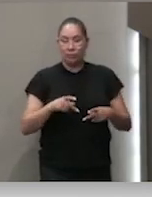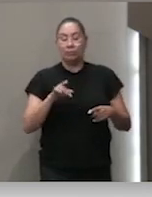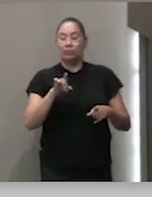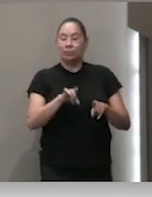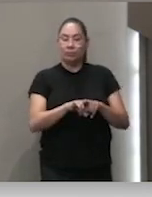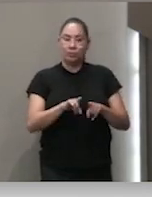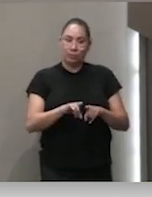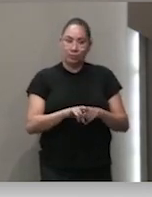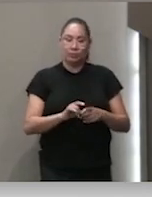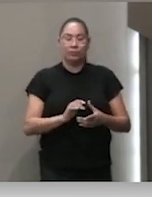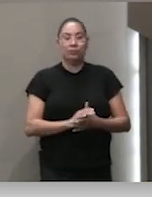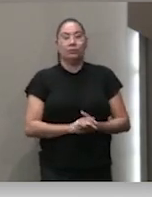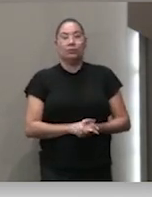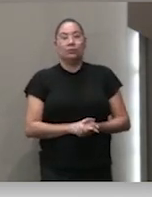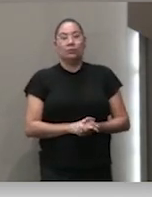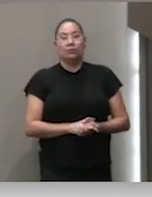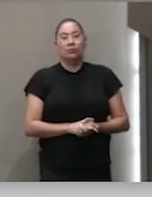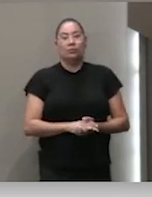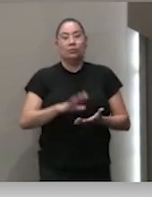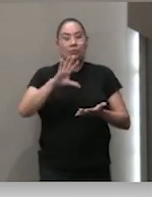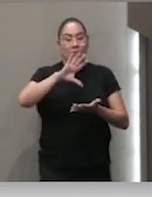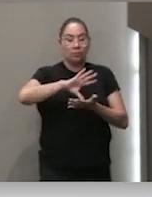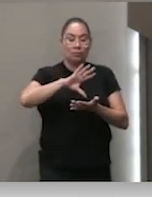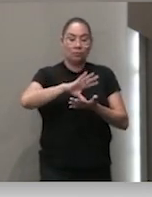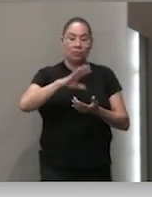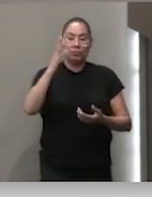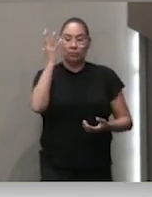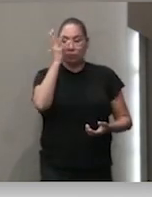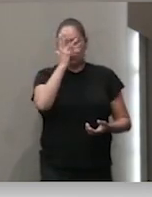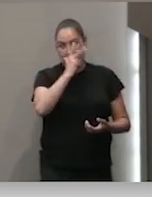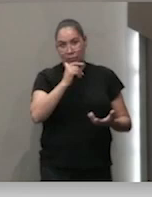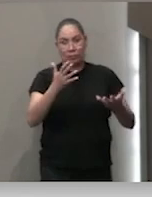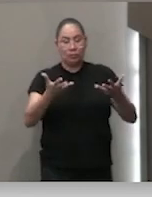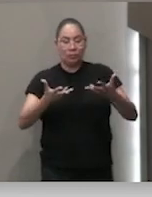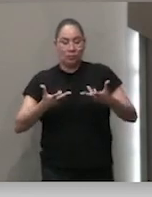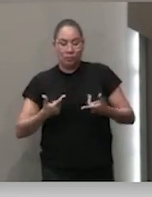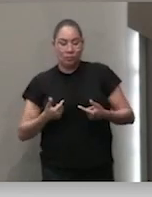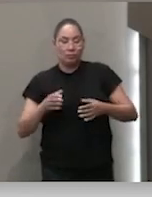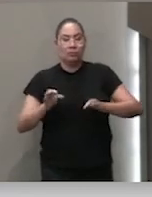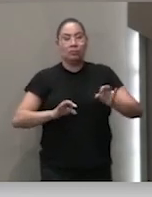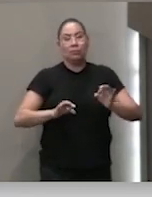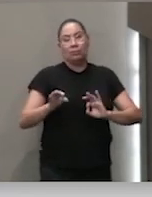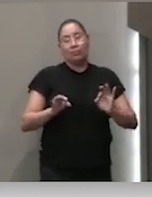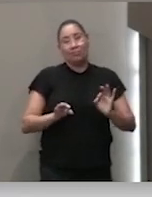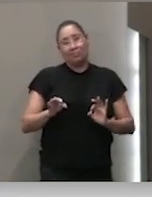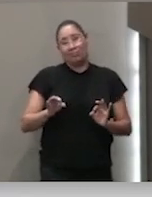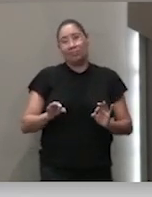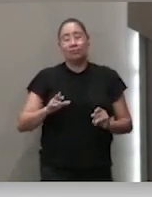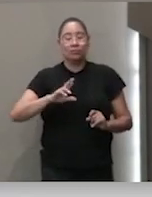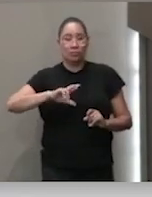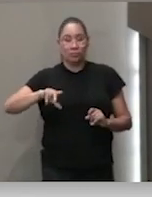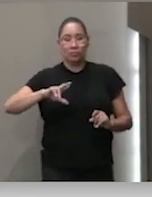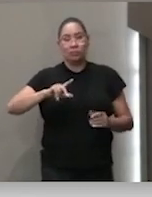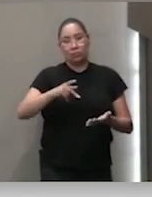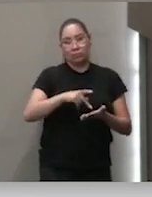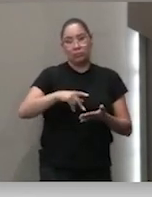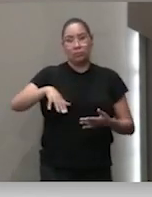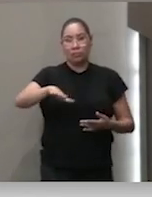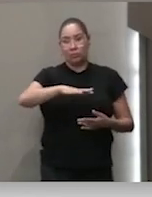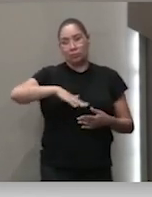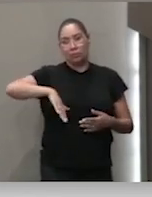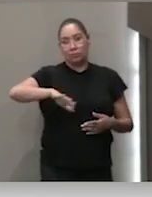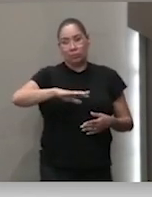fatores, muitas vezes, praças lindas, maravilhosas, bem organizadas, não diz muito bem o que a gente andou,